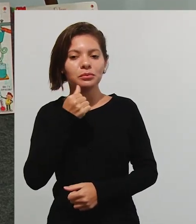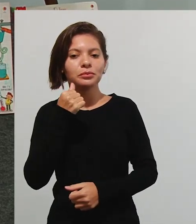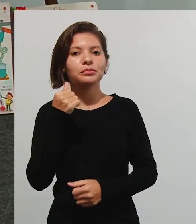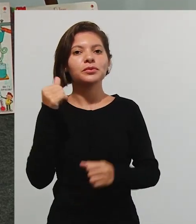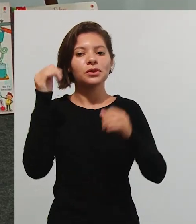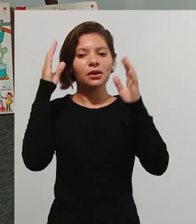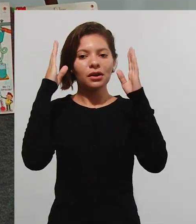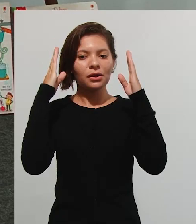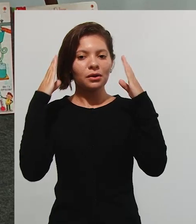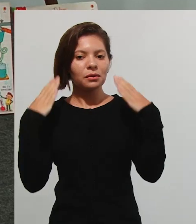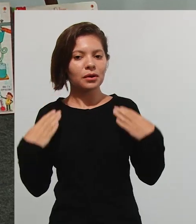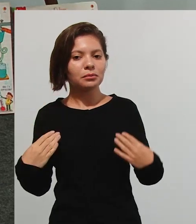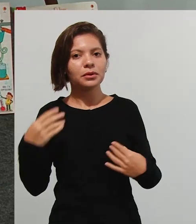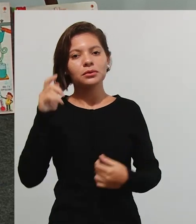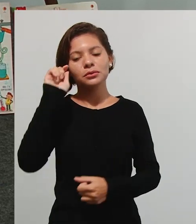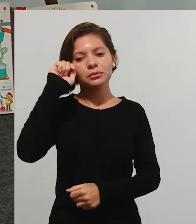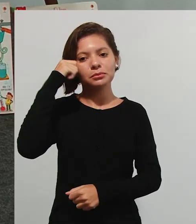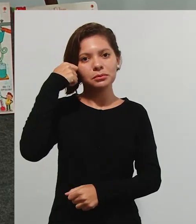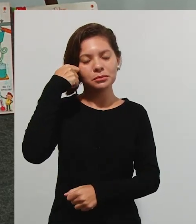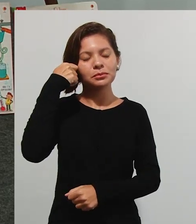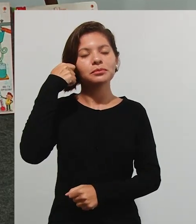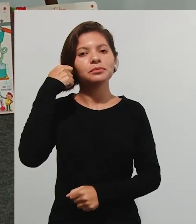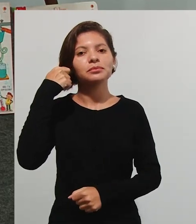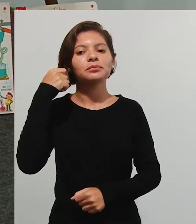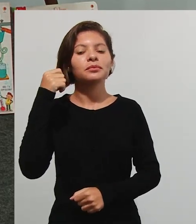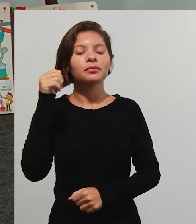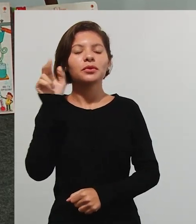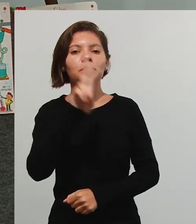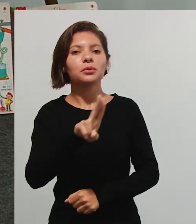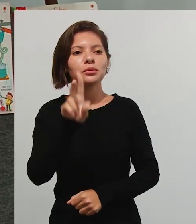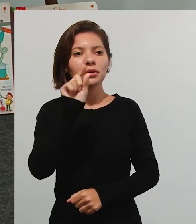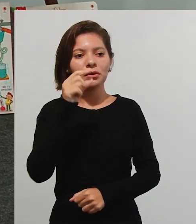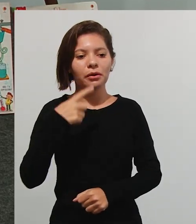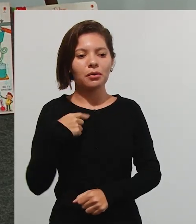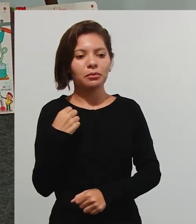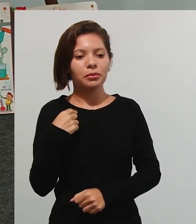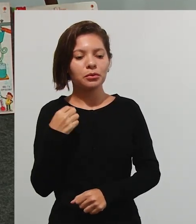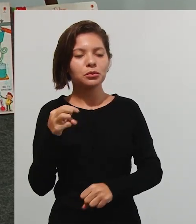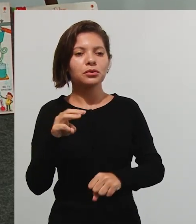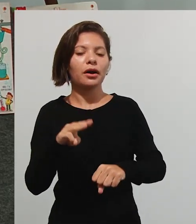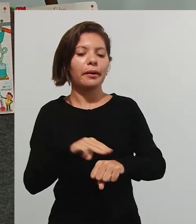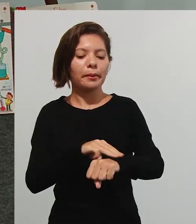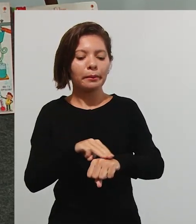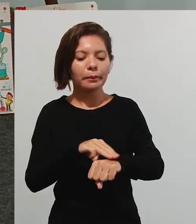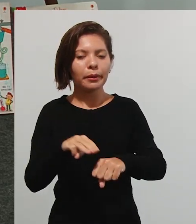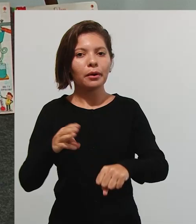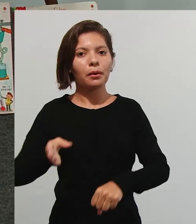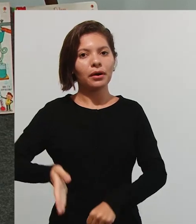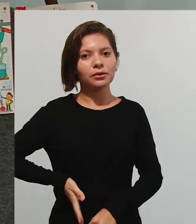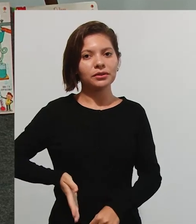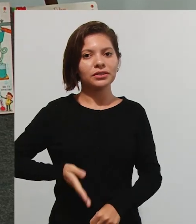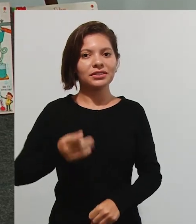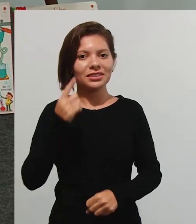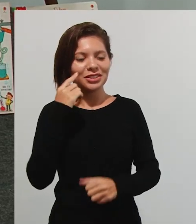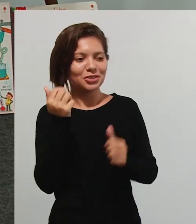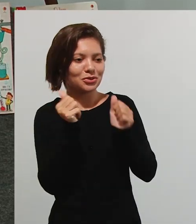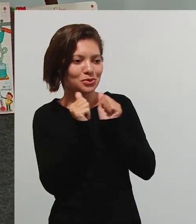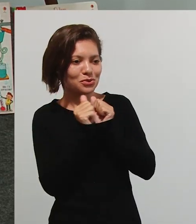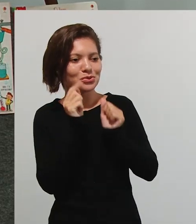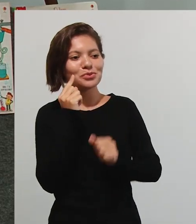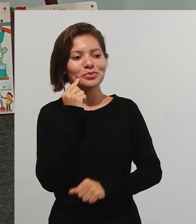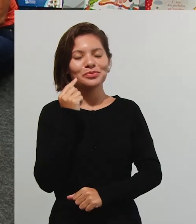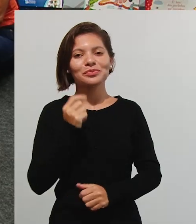parda, cabelos preto, comprido, estou trajando uma blusa marrom, calça jeans e ao lado da